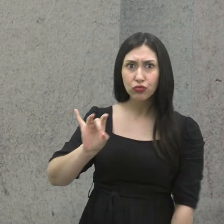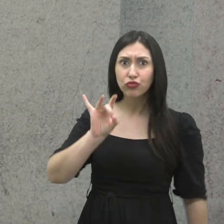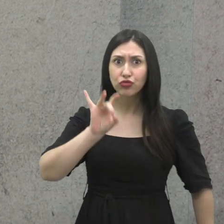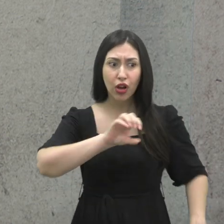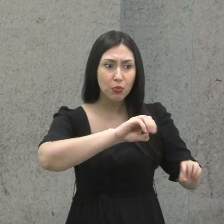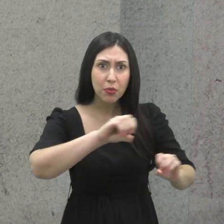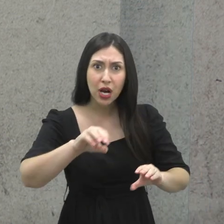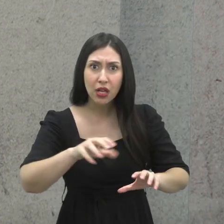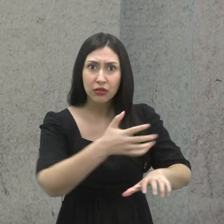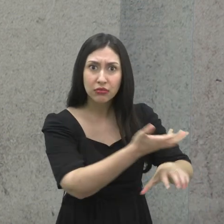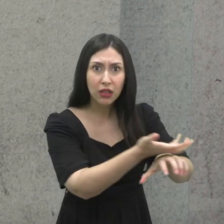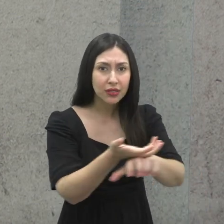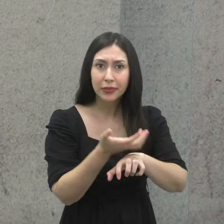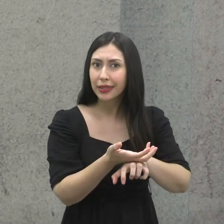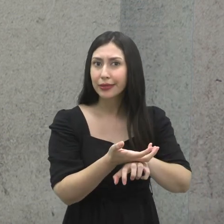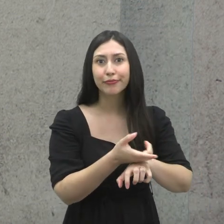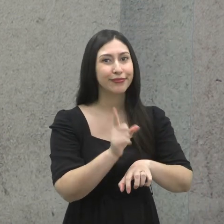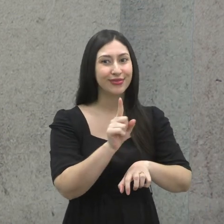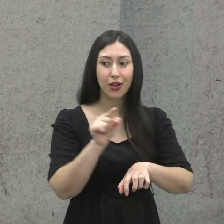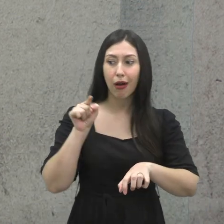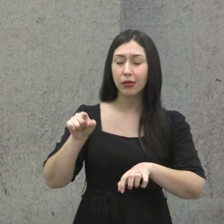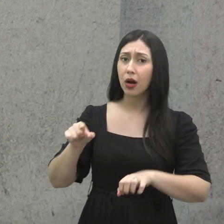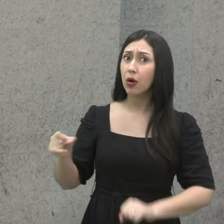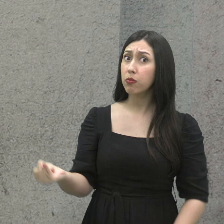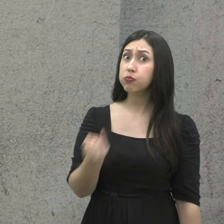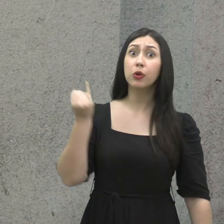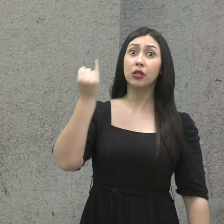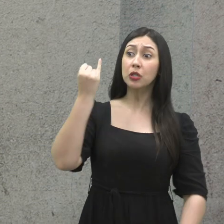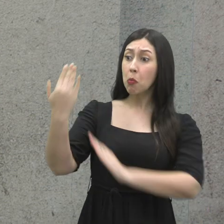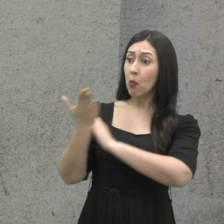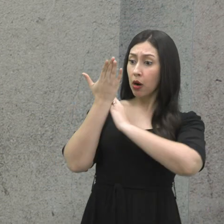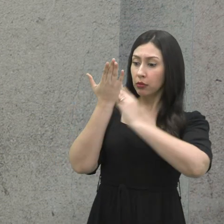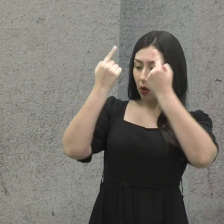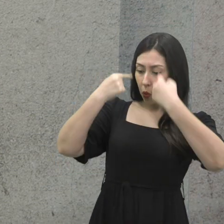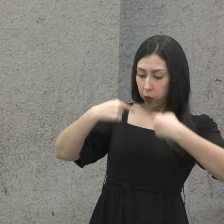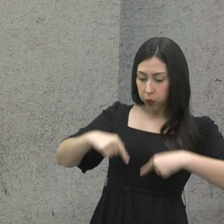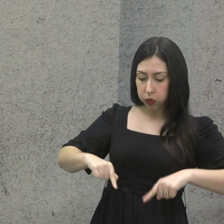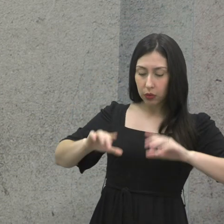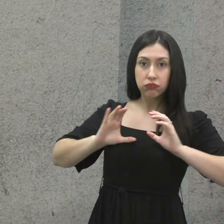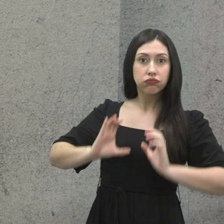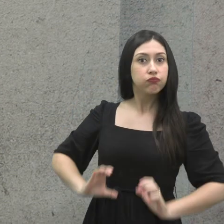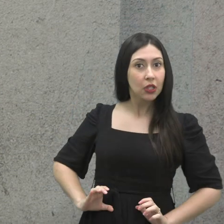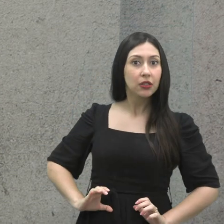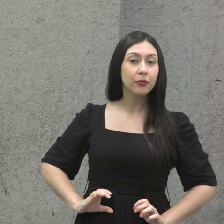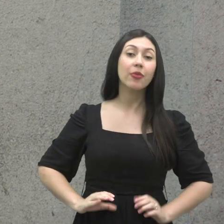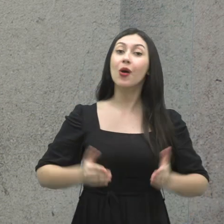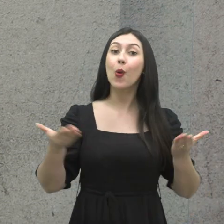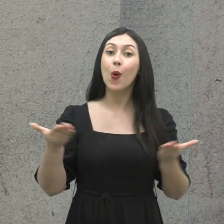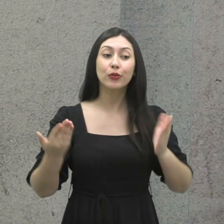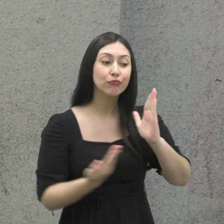passar matéria. Eles têm um papel fundamental na nossa formação como pessoa. O Estação Mercado de hoje